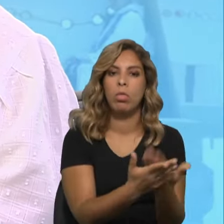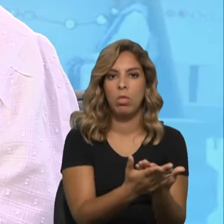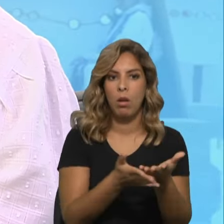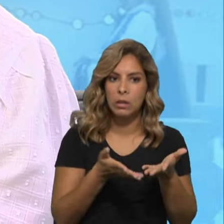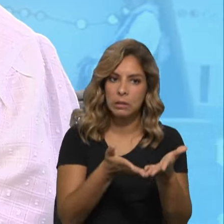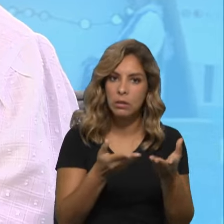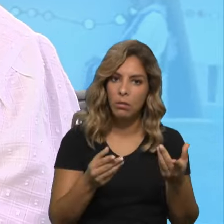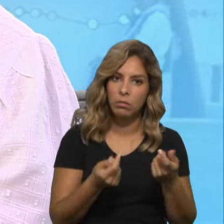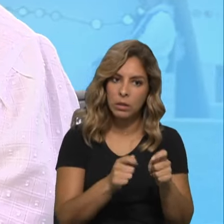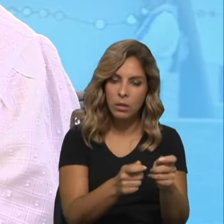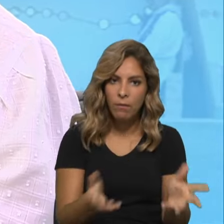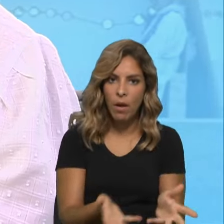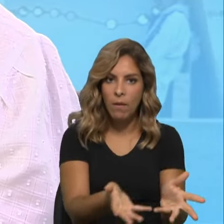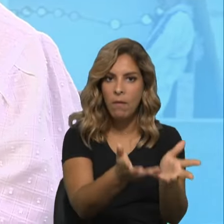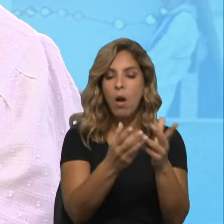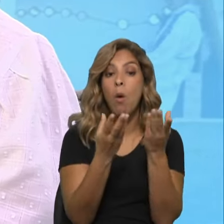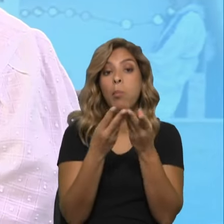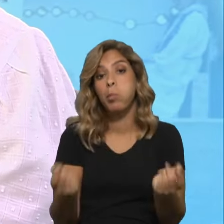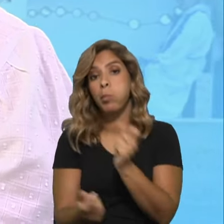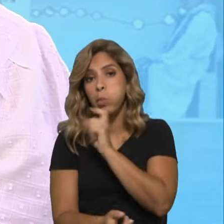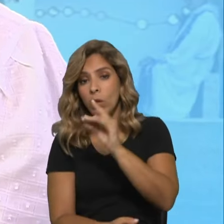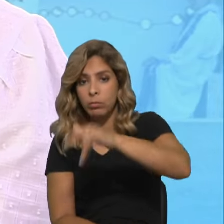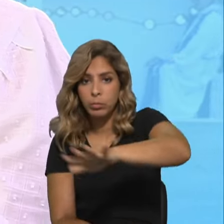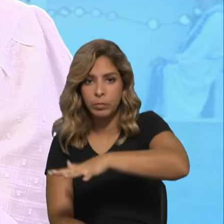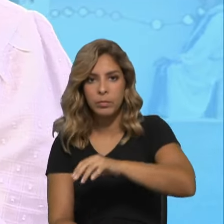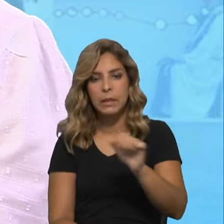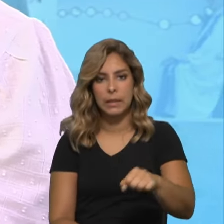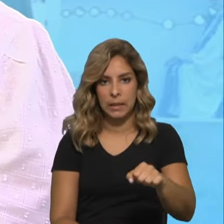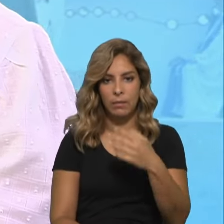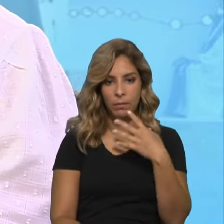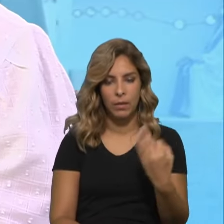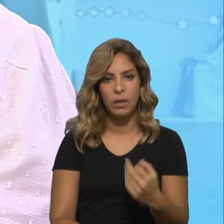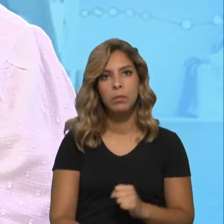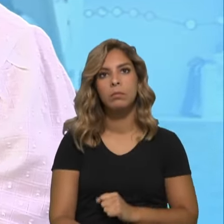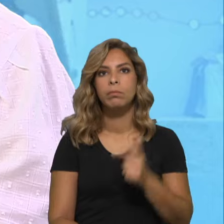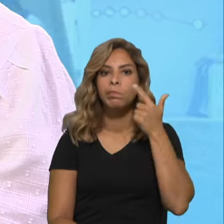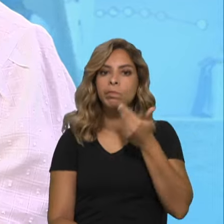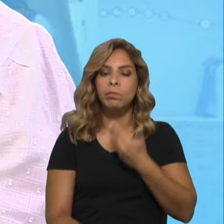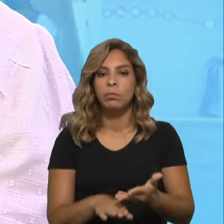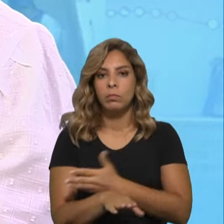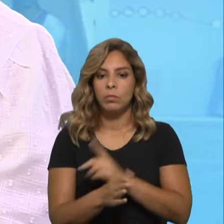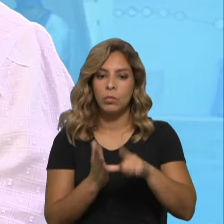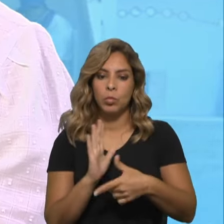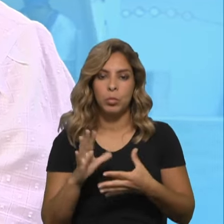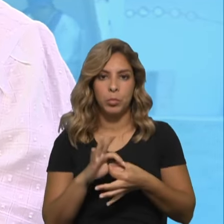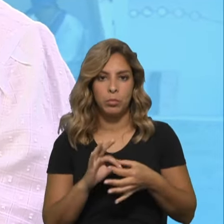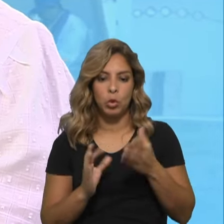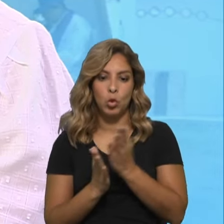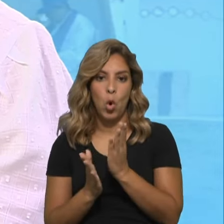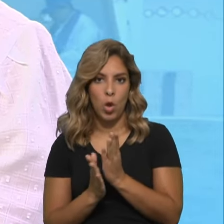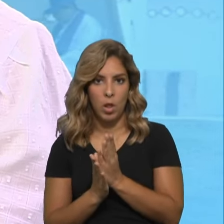diminuir e nas localidades não é sim eh um bocadinho também da experiência do do Caritas na escola aquilo que nós